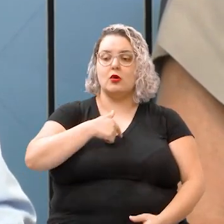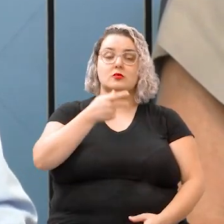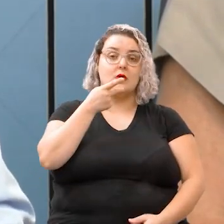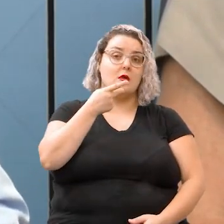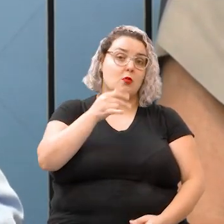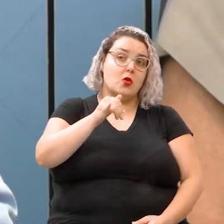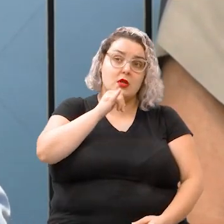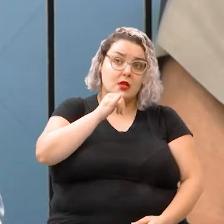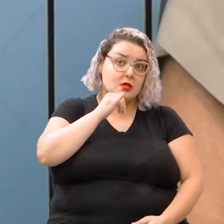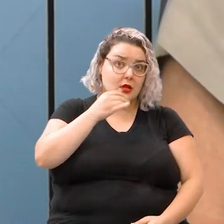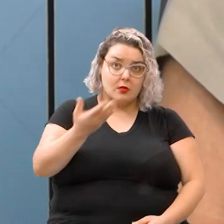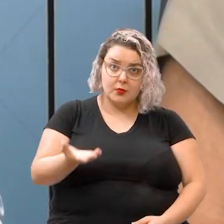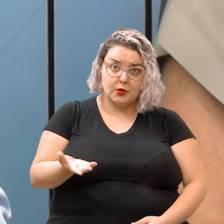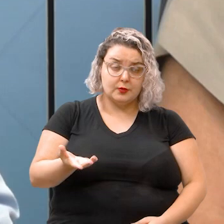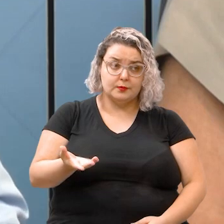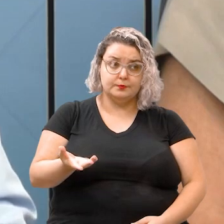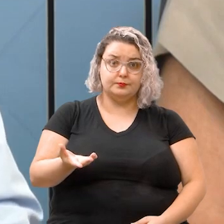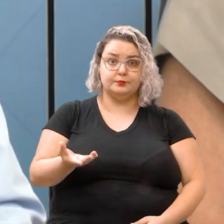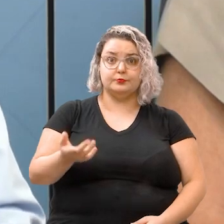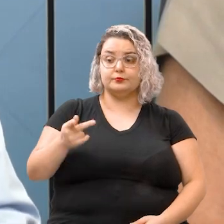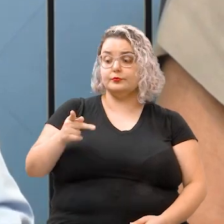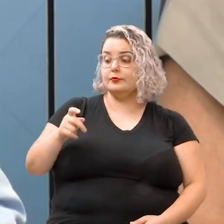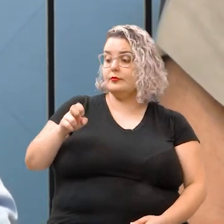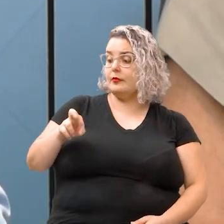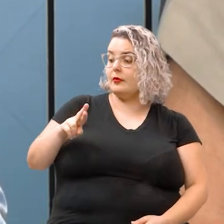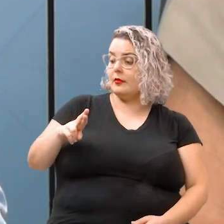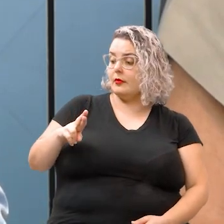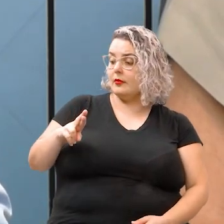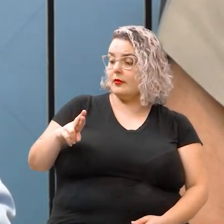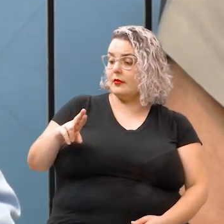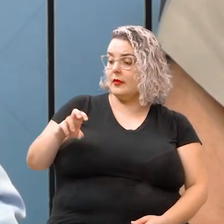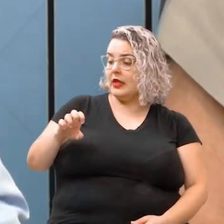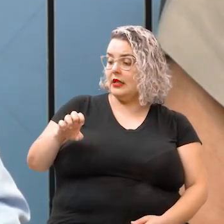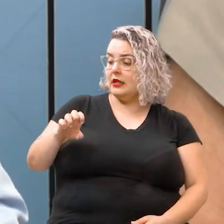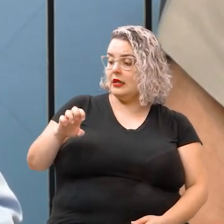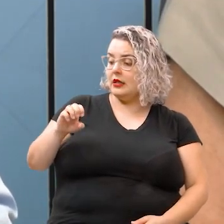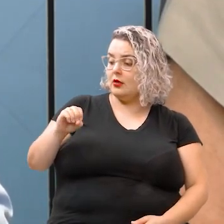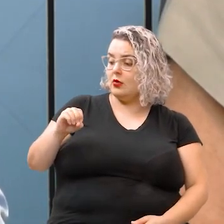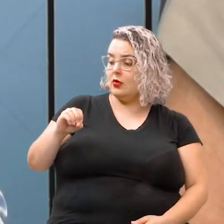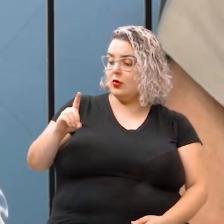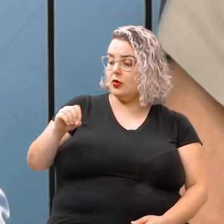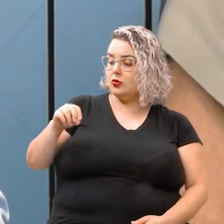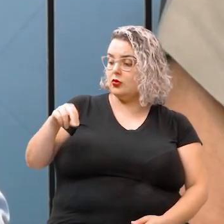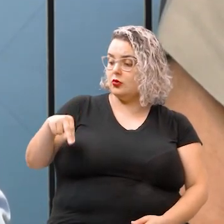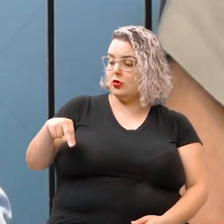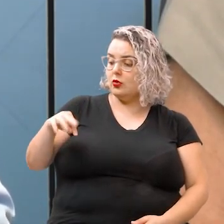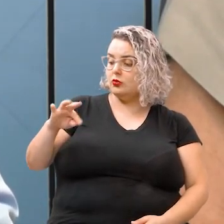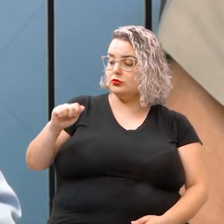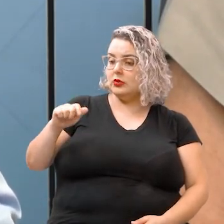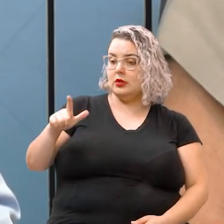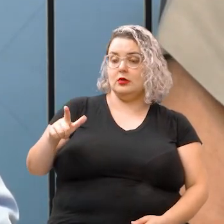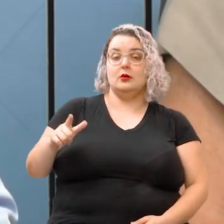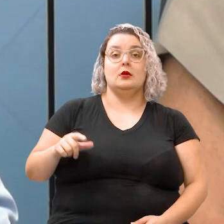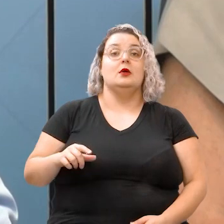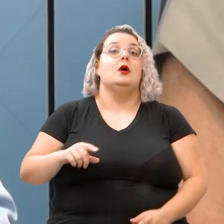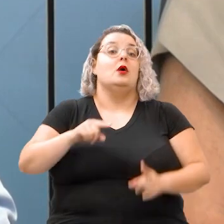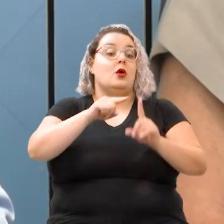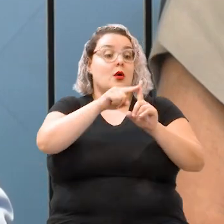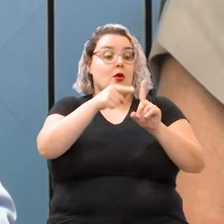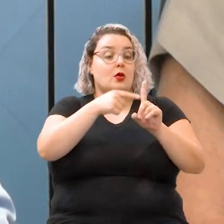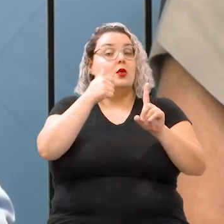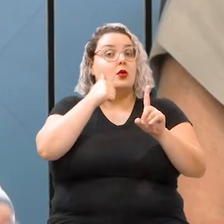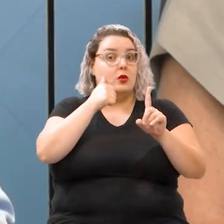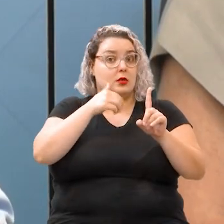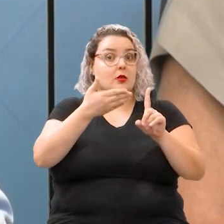por exemplo, de problemas periodontais. A mulher, quando gestante, ela tem uma alteração hormonal que muitas